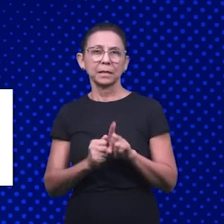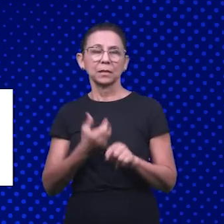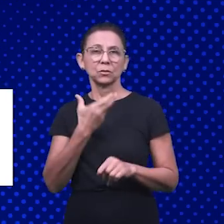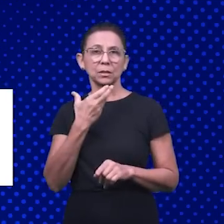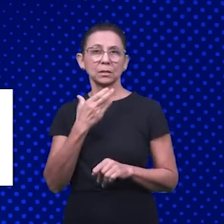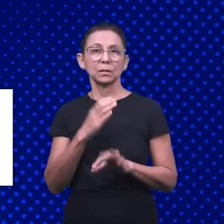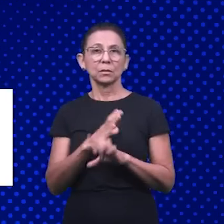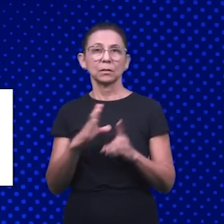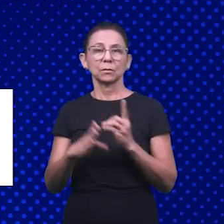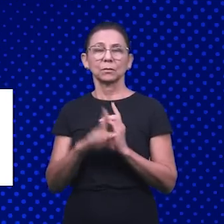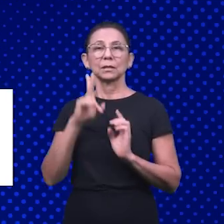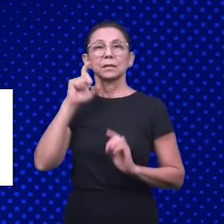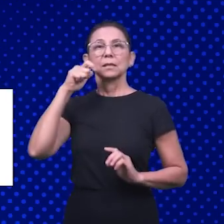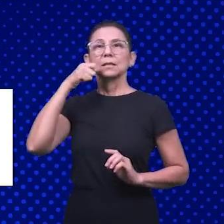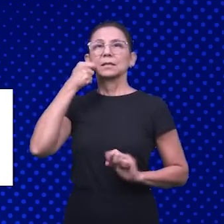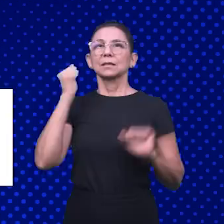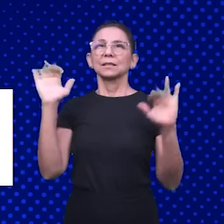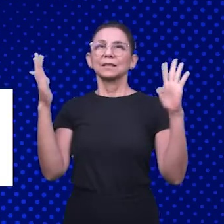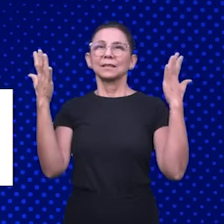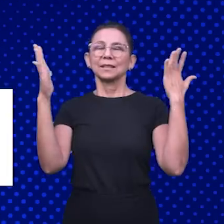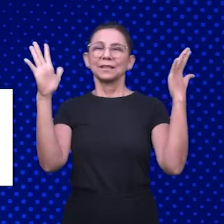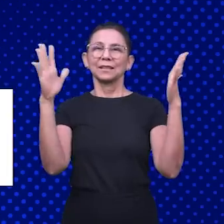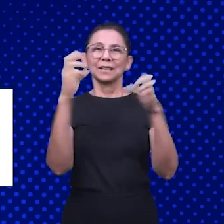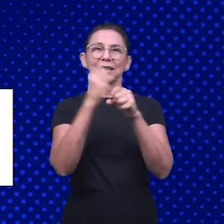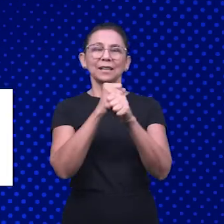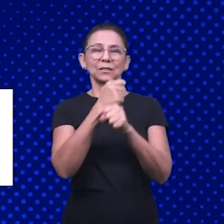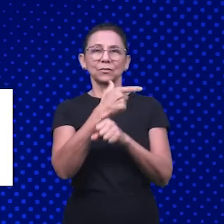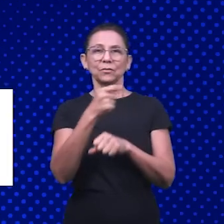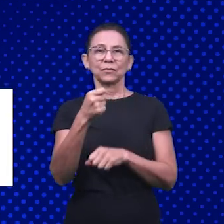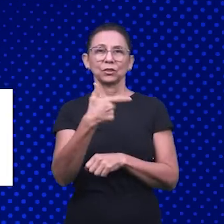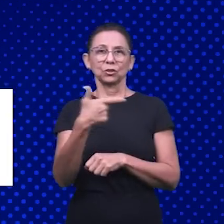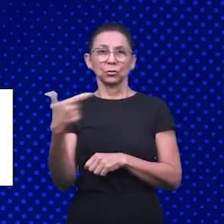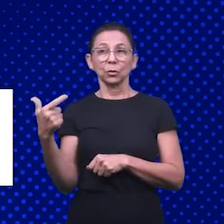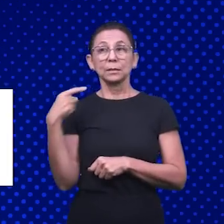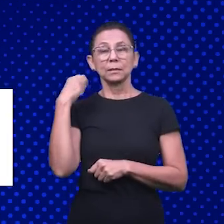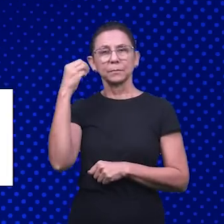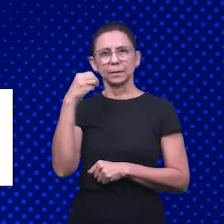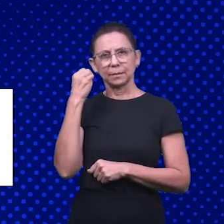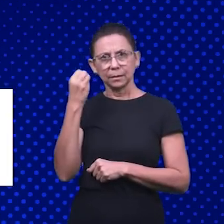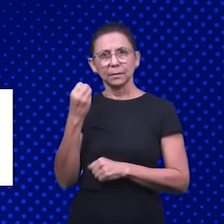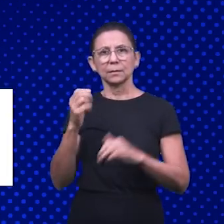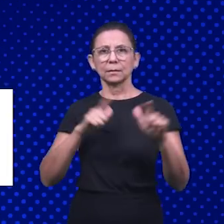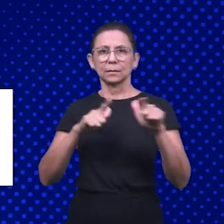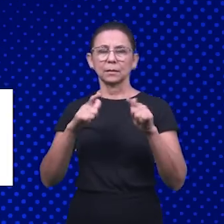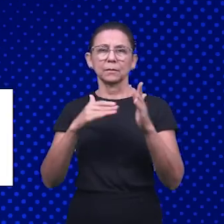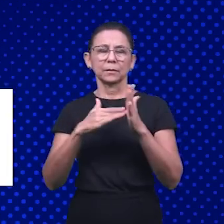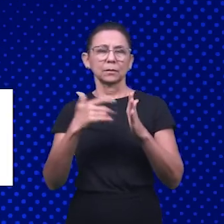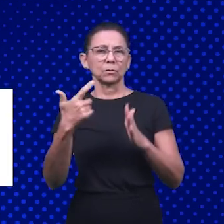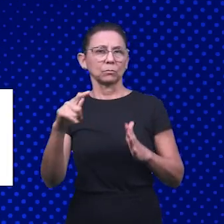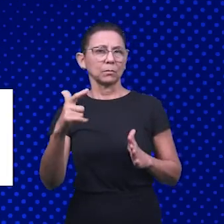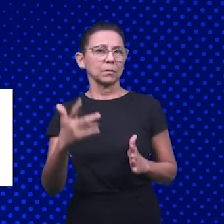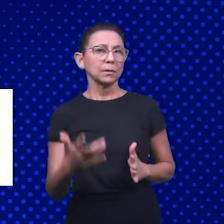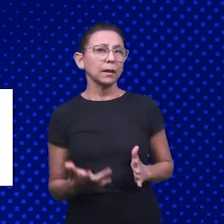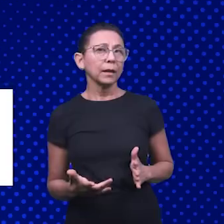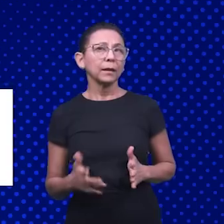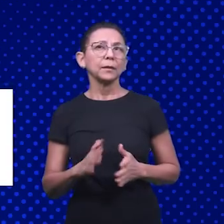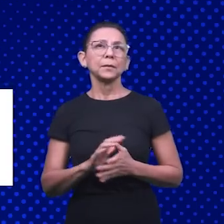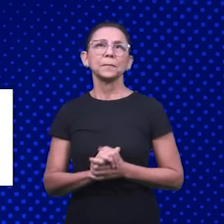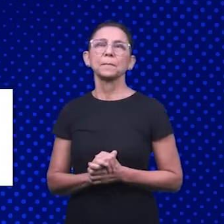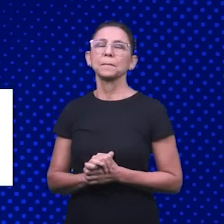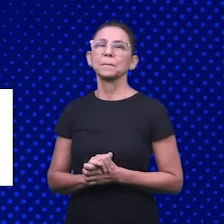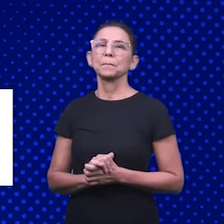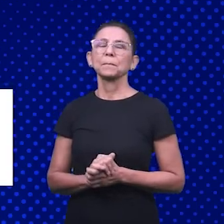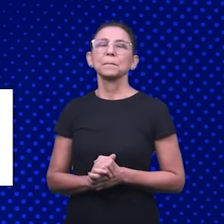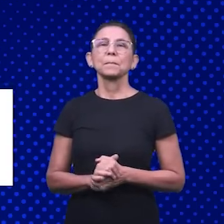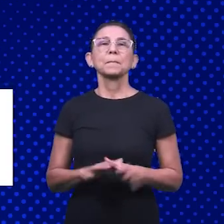em comemoração a este ano de grandes experiências do trabalho do Evangelho Sem Fronteiras da região